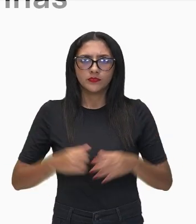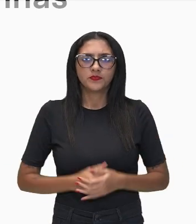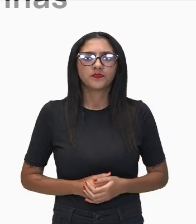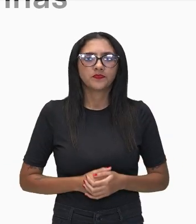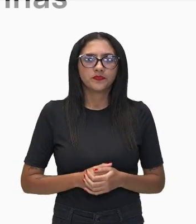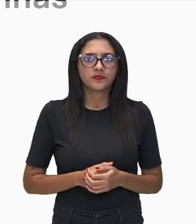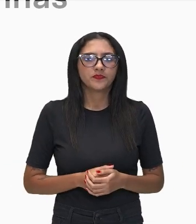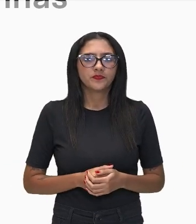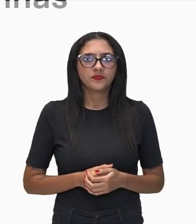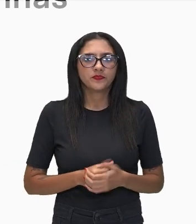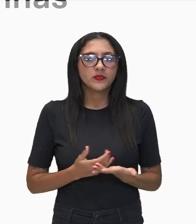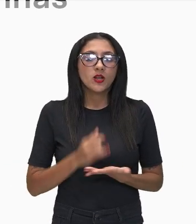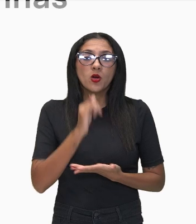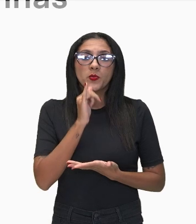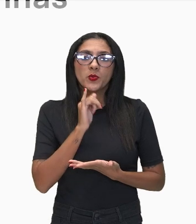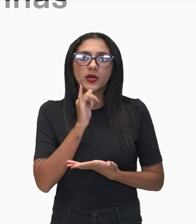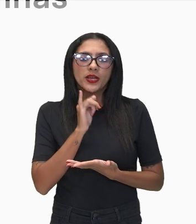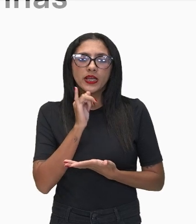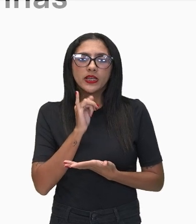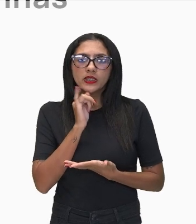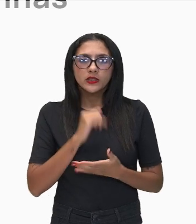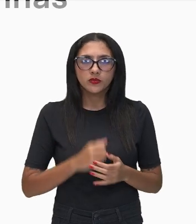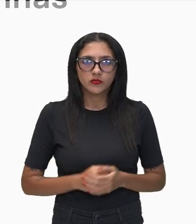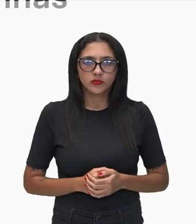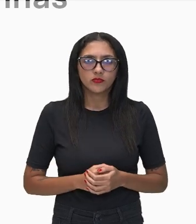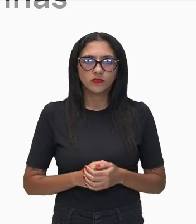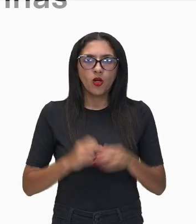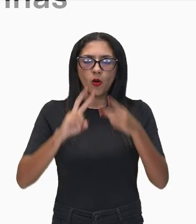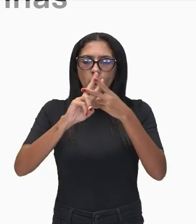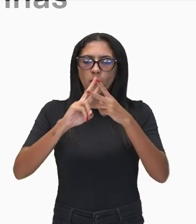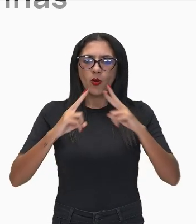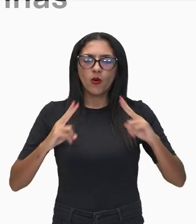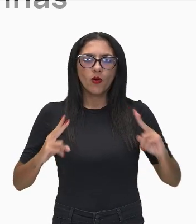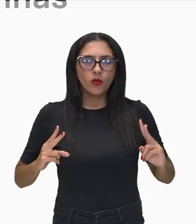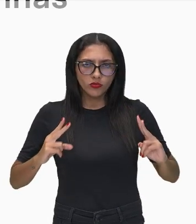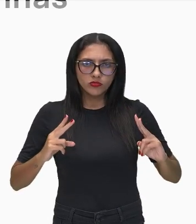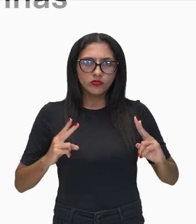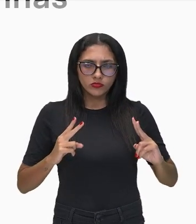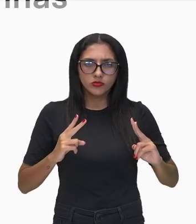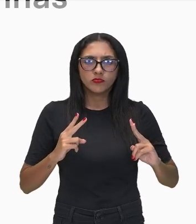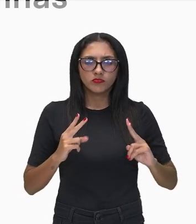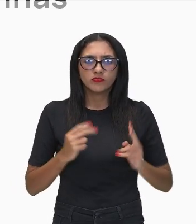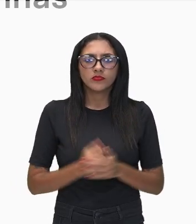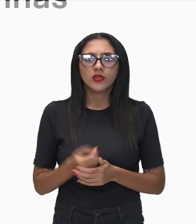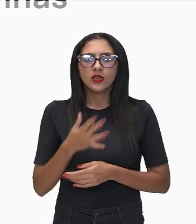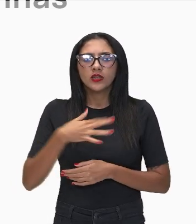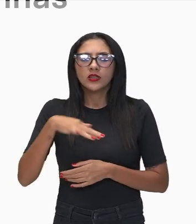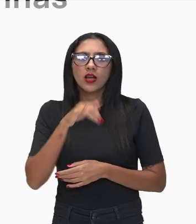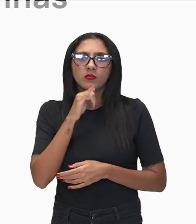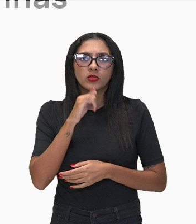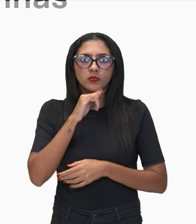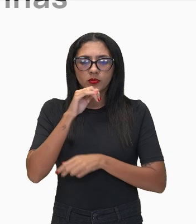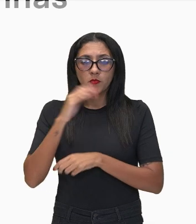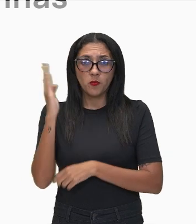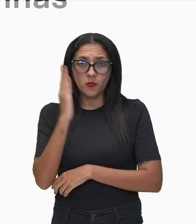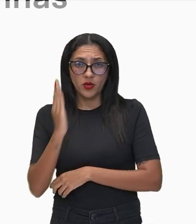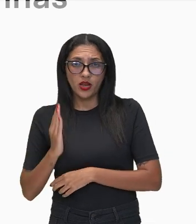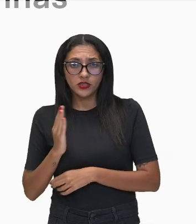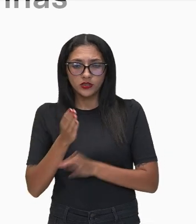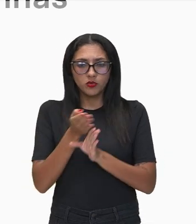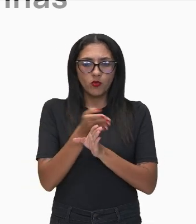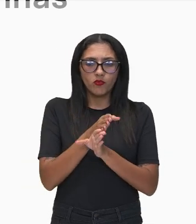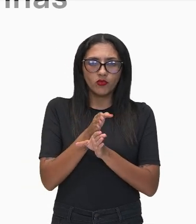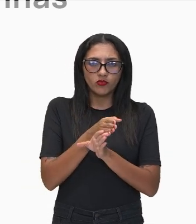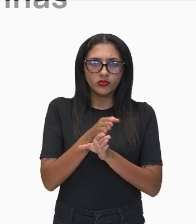citar, por exemplo, a Ponte da Amizade sobre o Rio Paraná, né, que representa a fronteira entre o Brasil e o